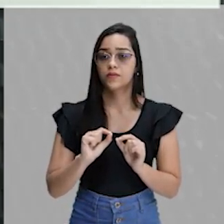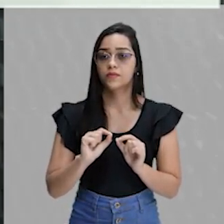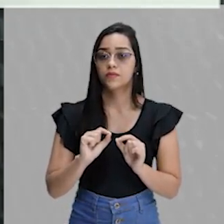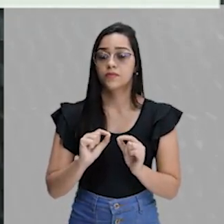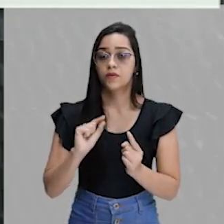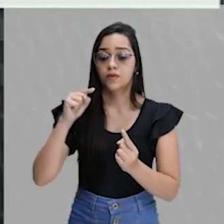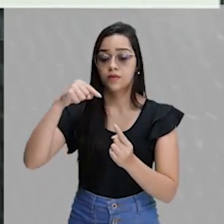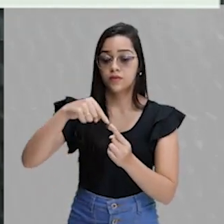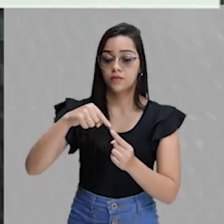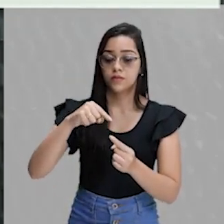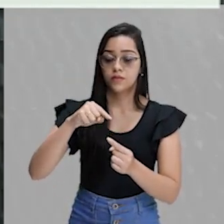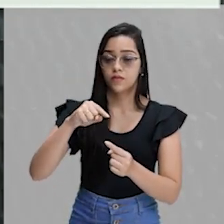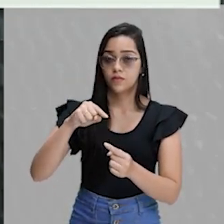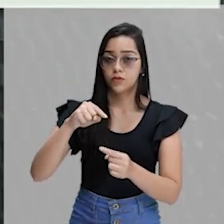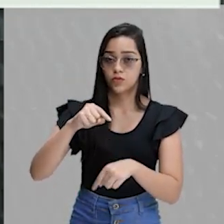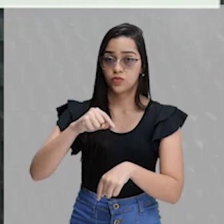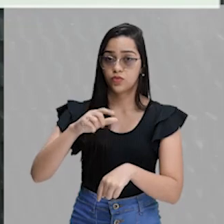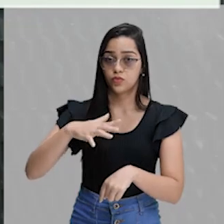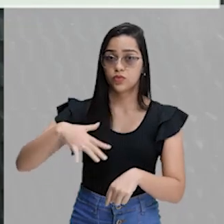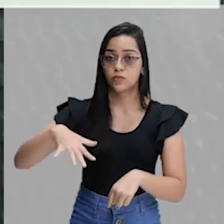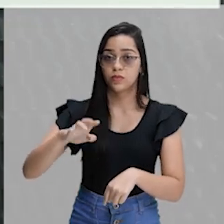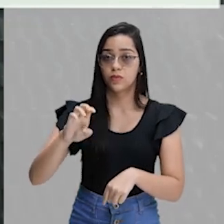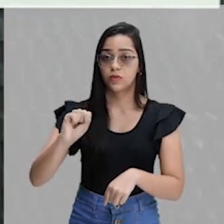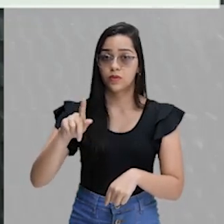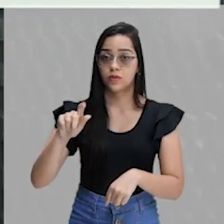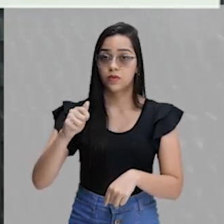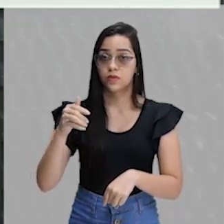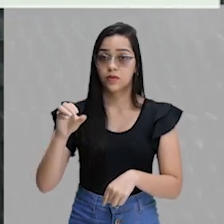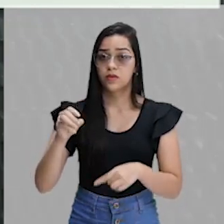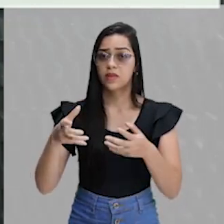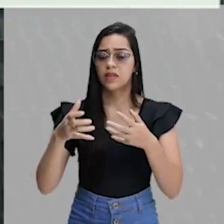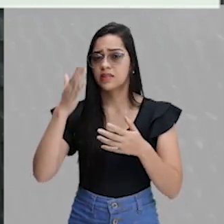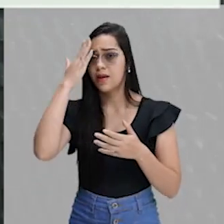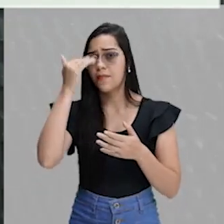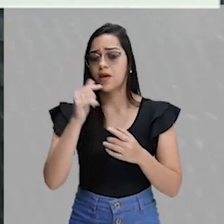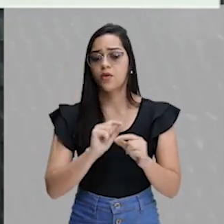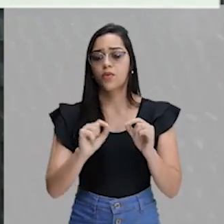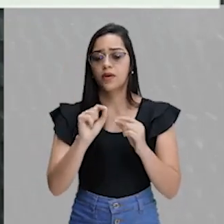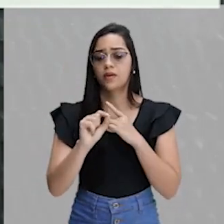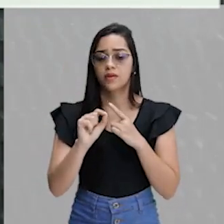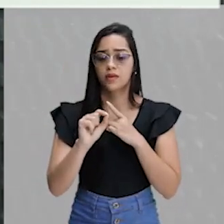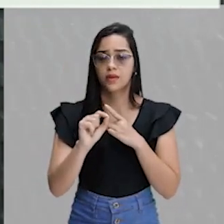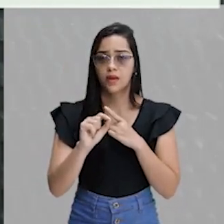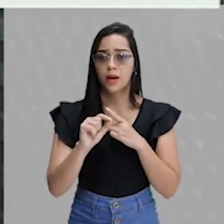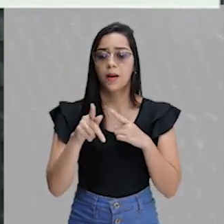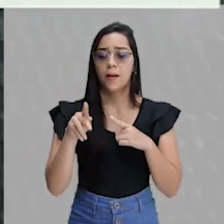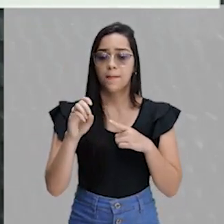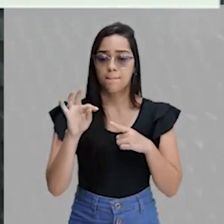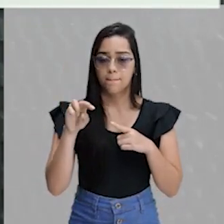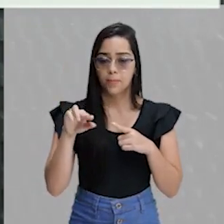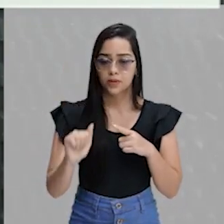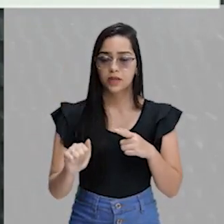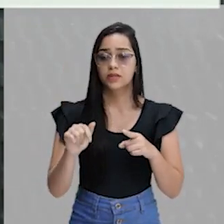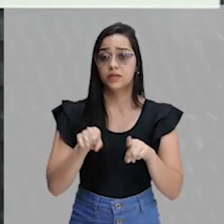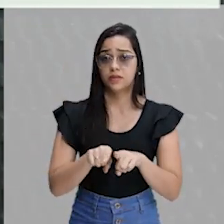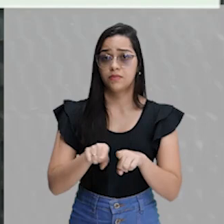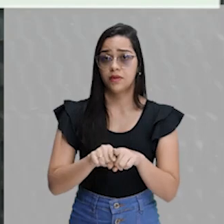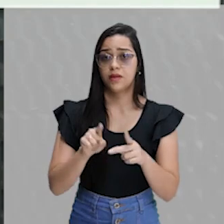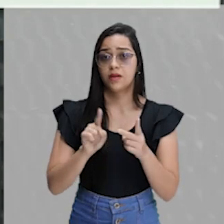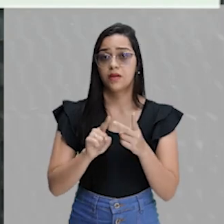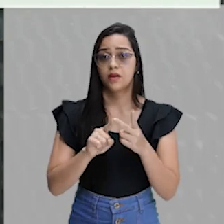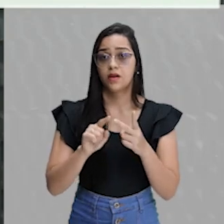uma função do espaço. Tá ok? Então, ele quer saber na questão o seguinte, ele dá a potência, dá aí a função espaço,